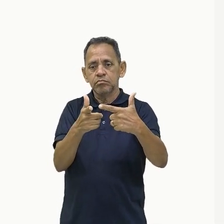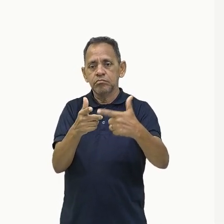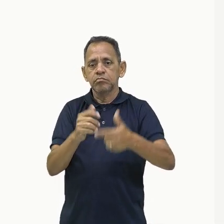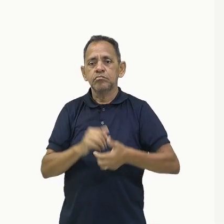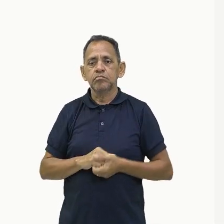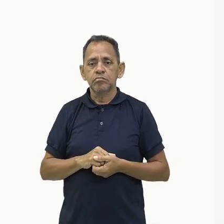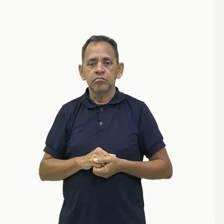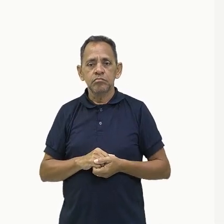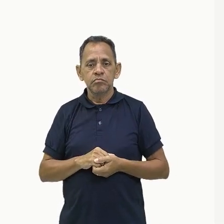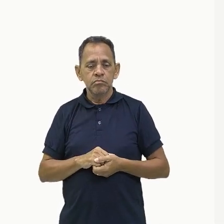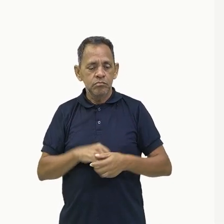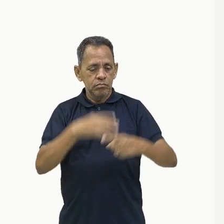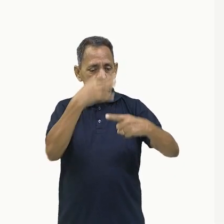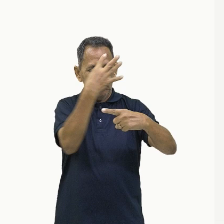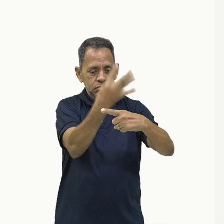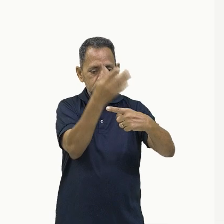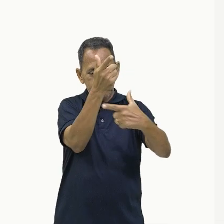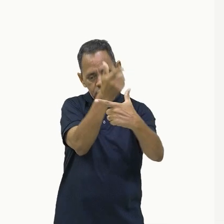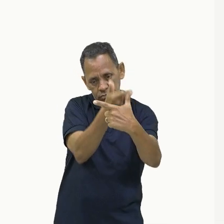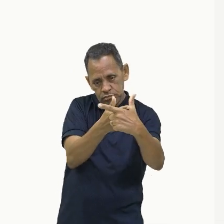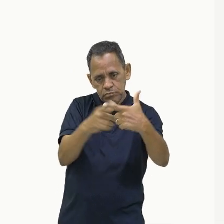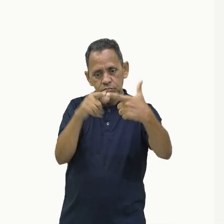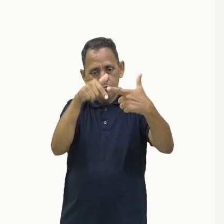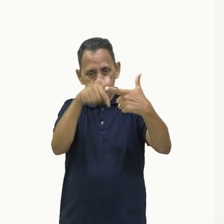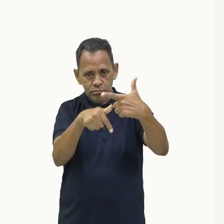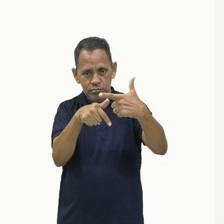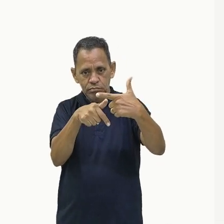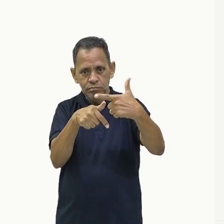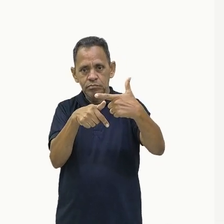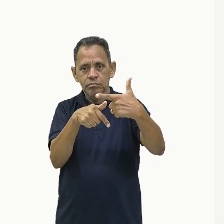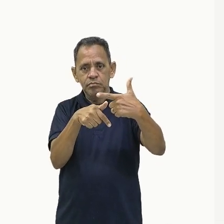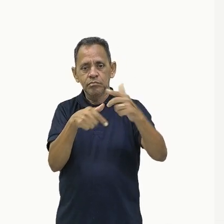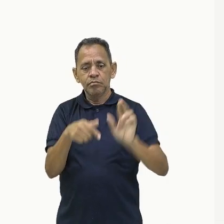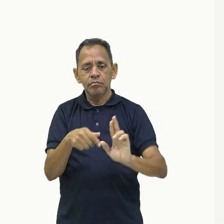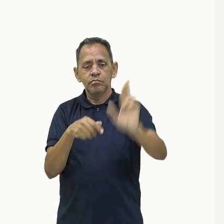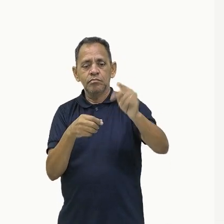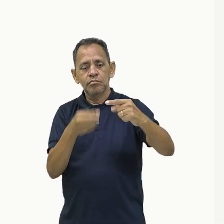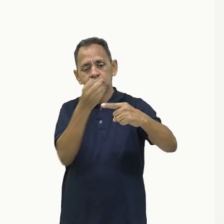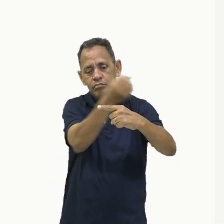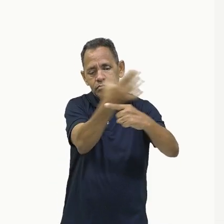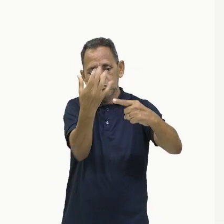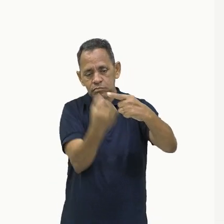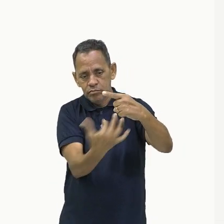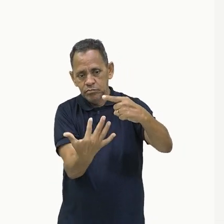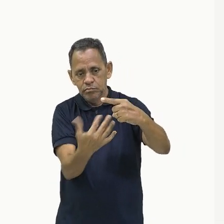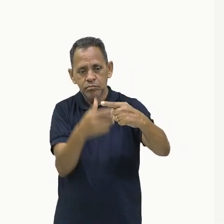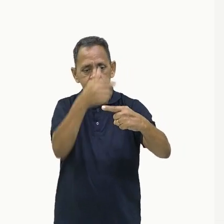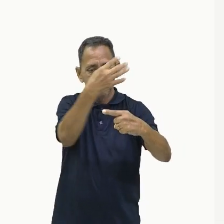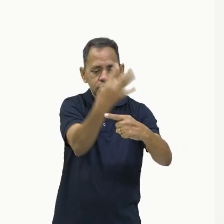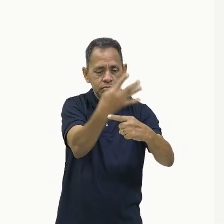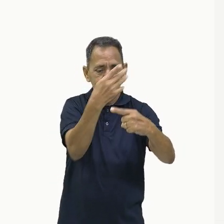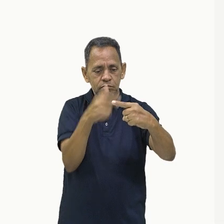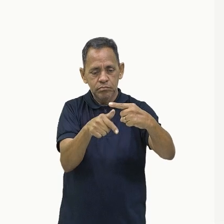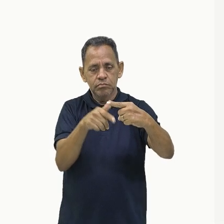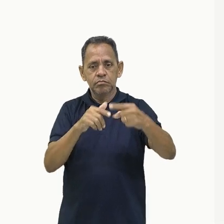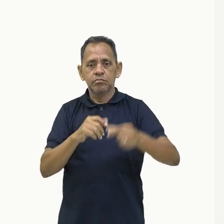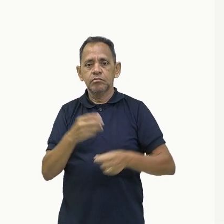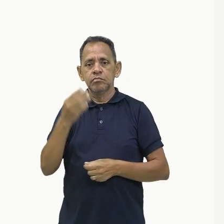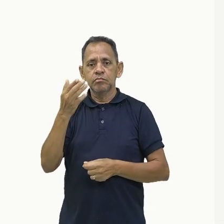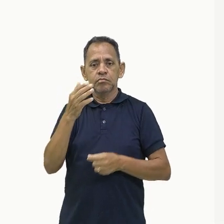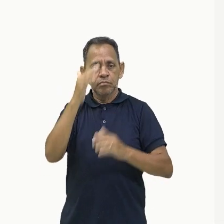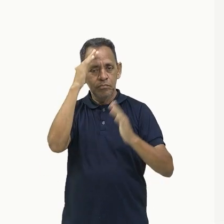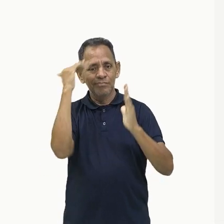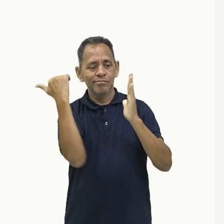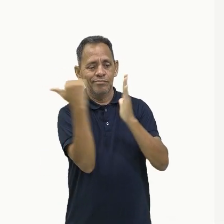estou dividindo 4 por 7. A fração nada mais é que uma divisão também, tá? Obedecendo a ordem